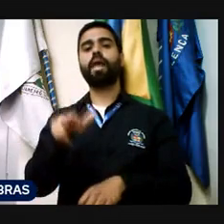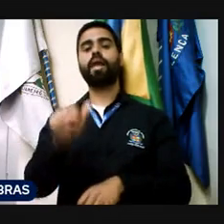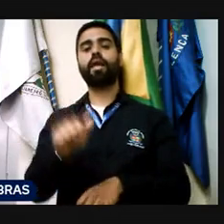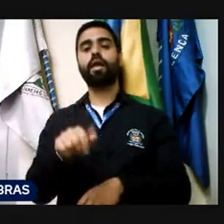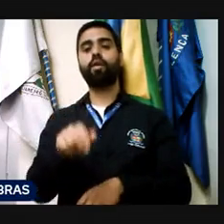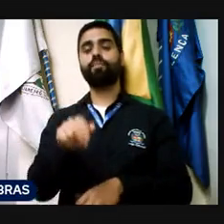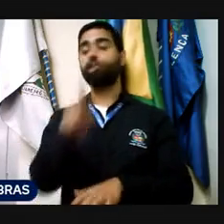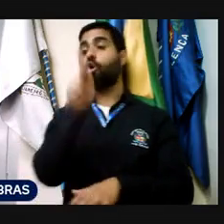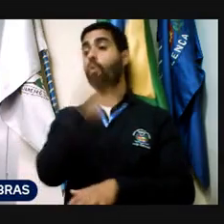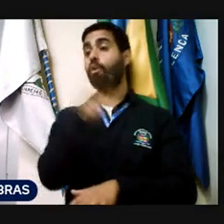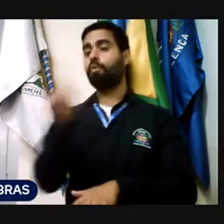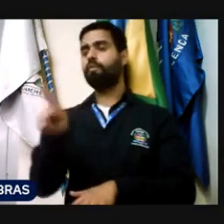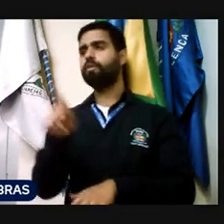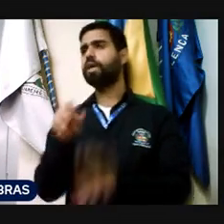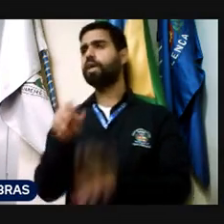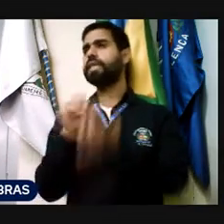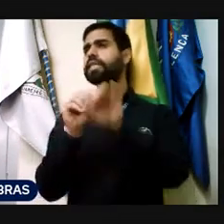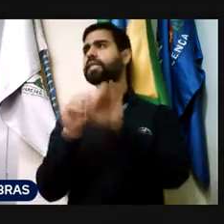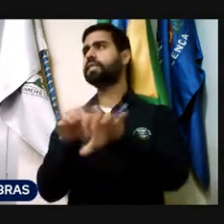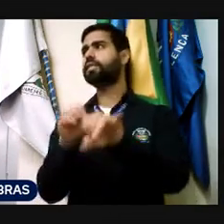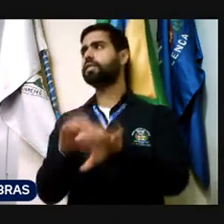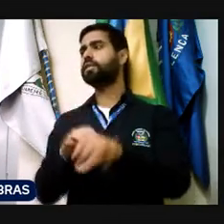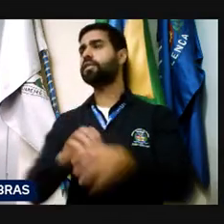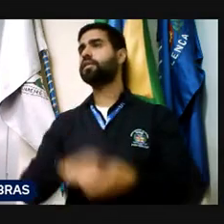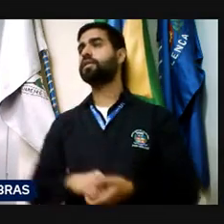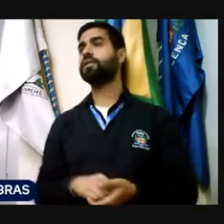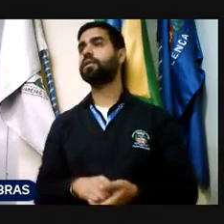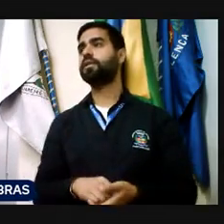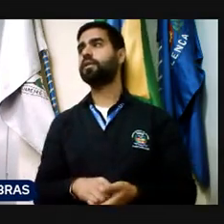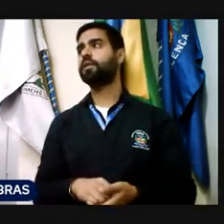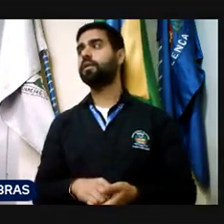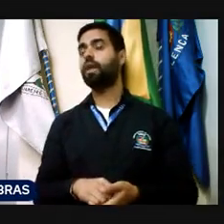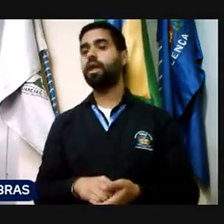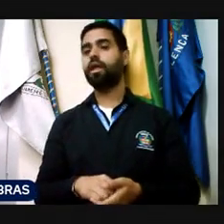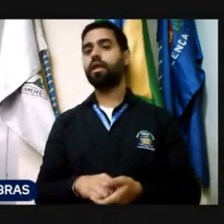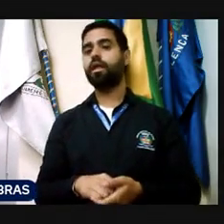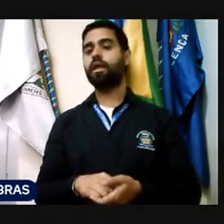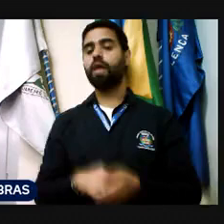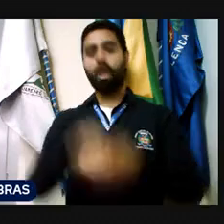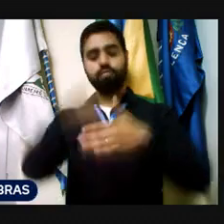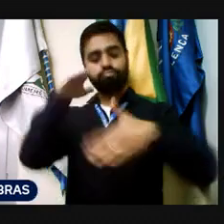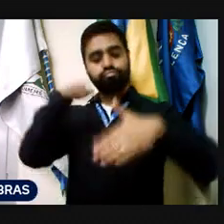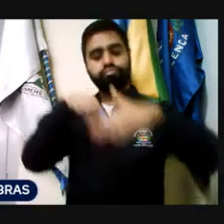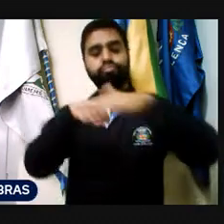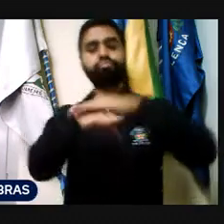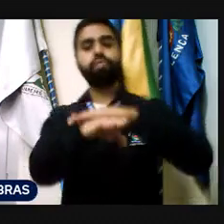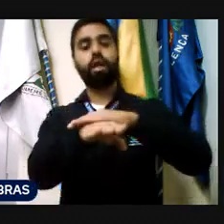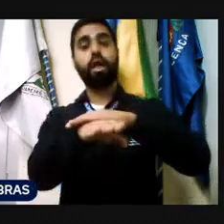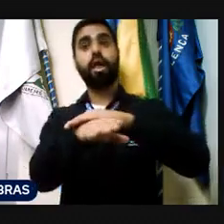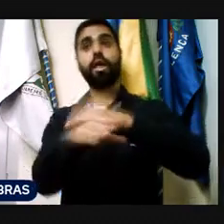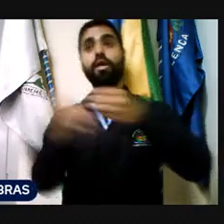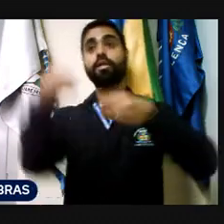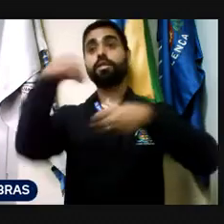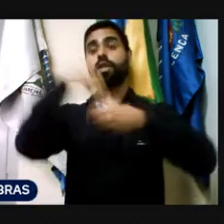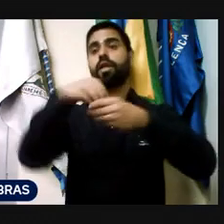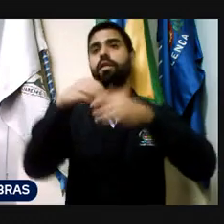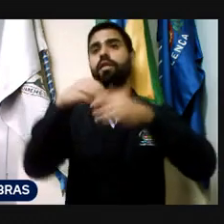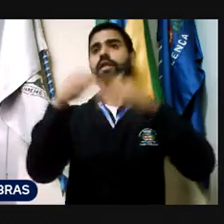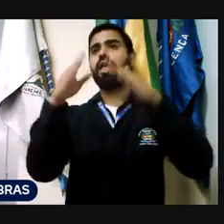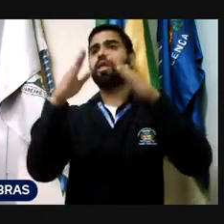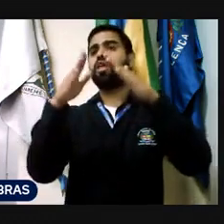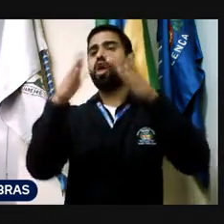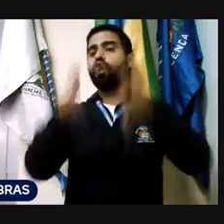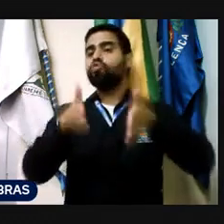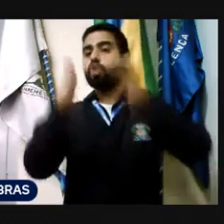aula de eletricidade e edificações, entrava com um carro dentro de um prédio público,